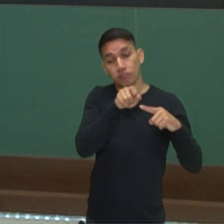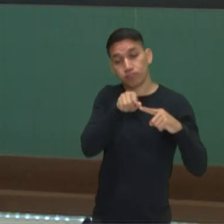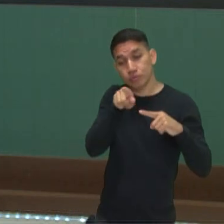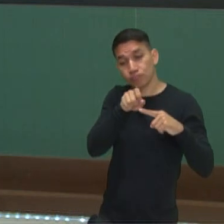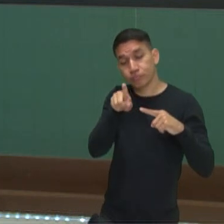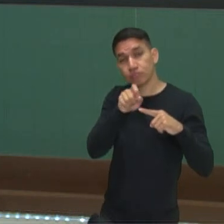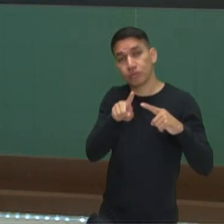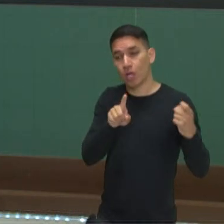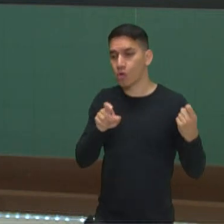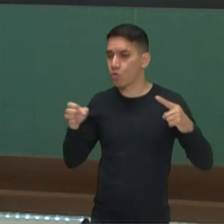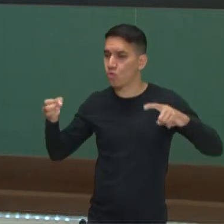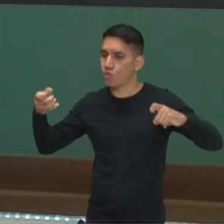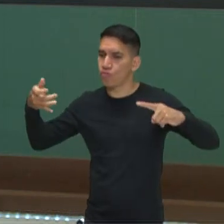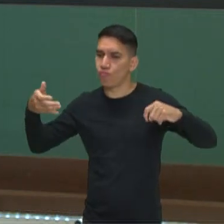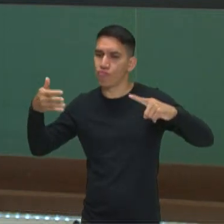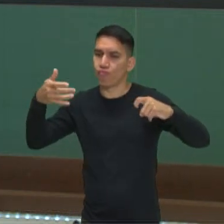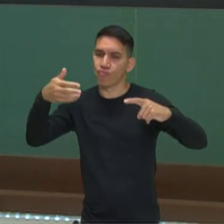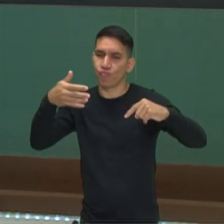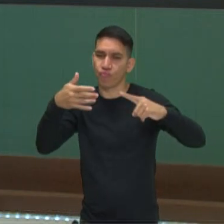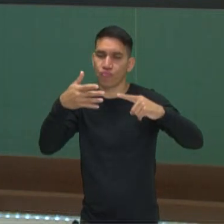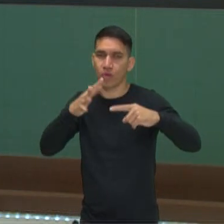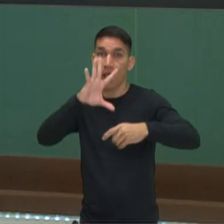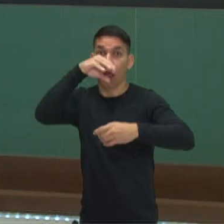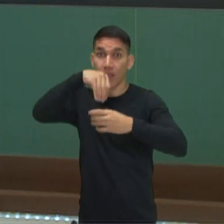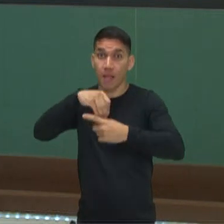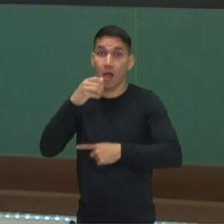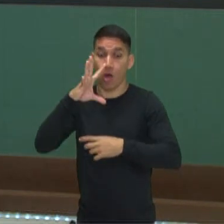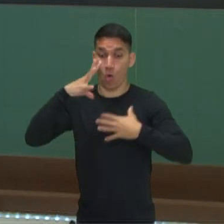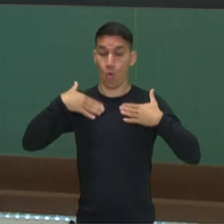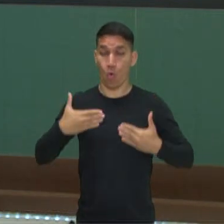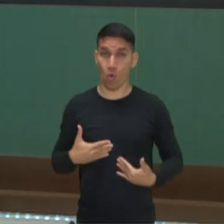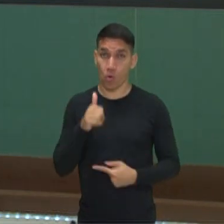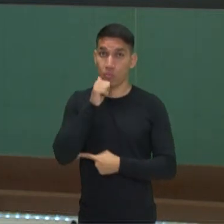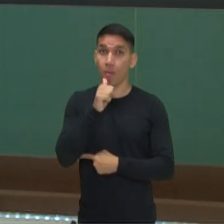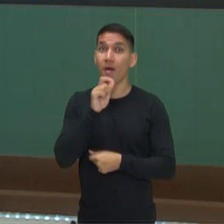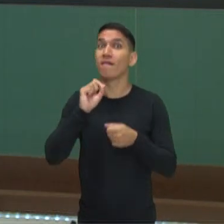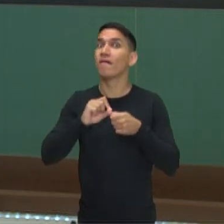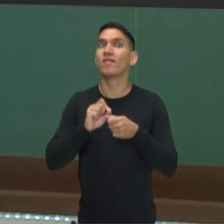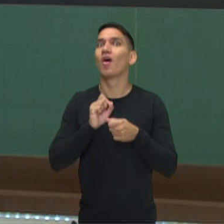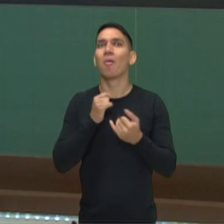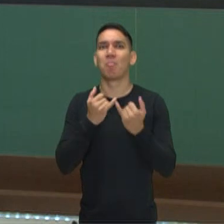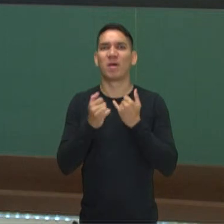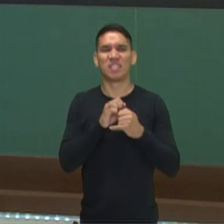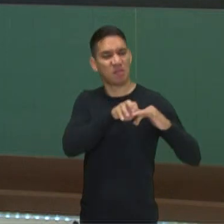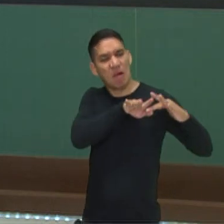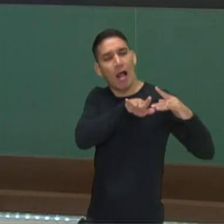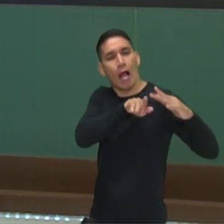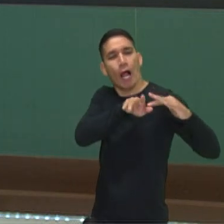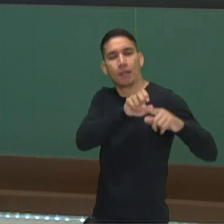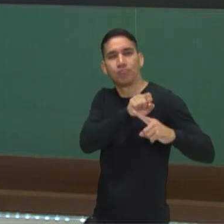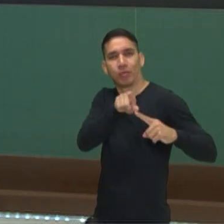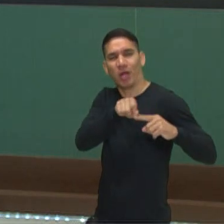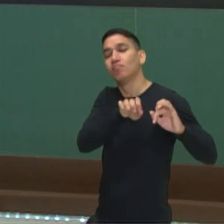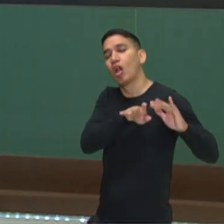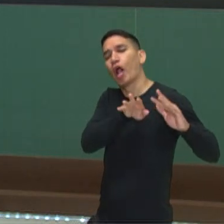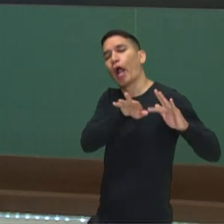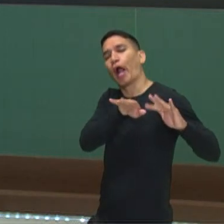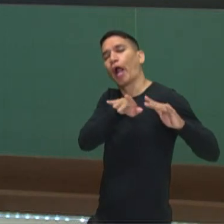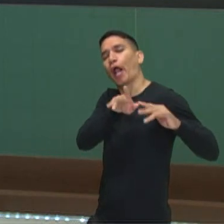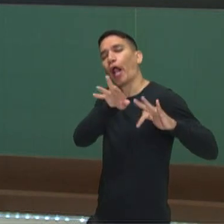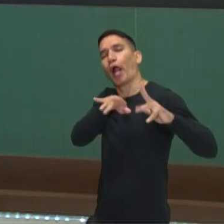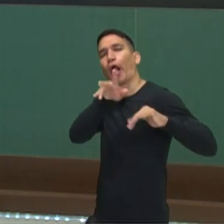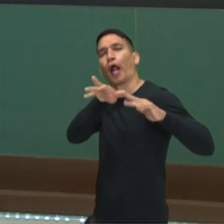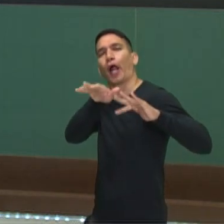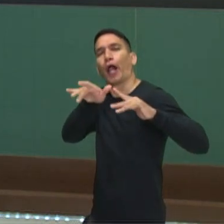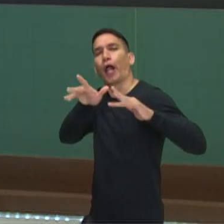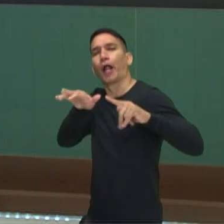forem lançados dentro do corpo feminino, eles vão fazer aquela corrida, aquela busca pelo ovócito.